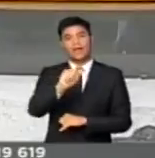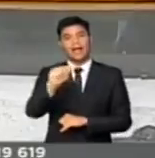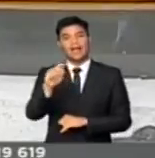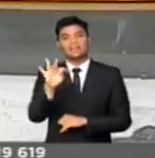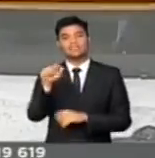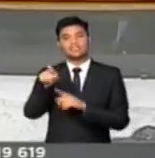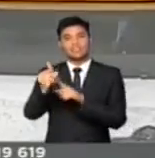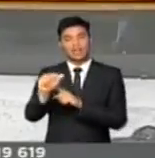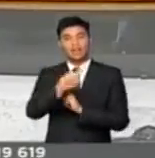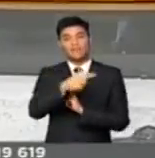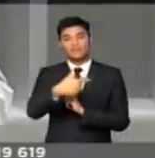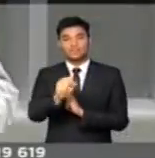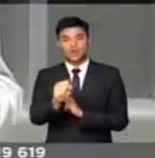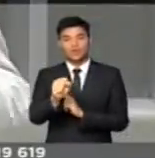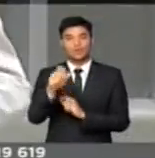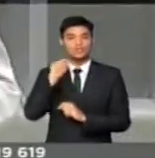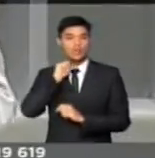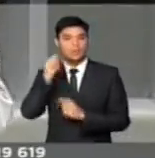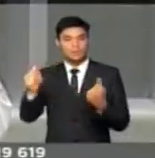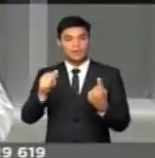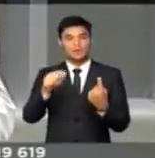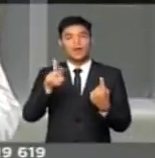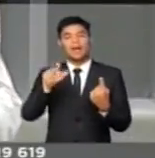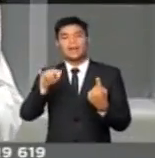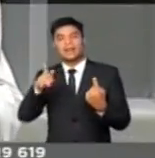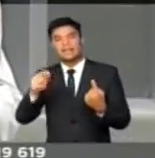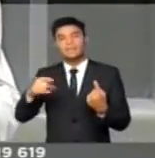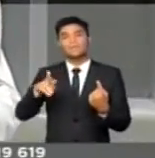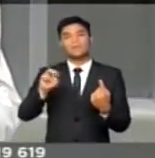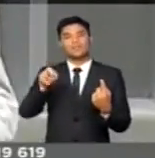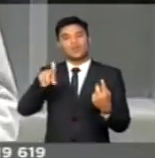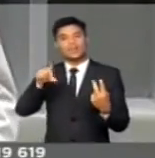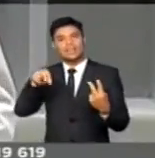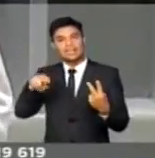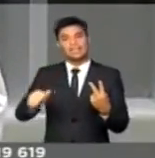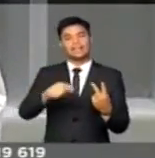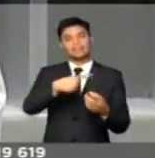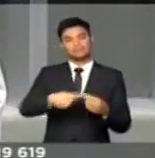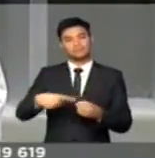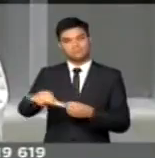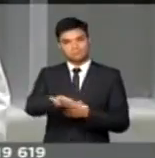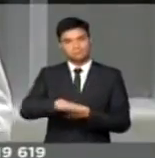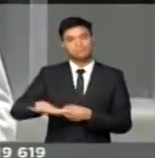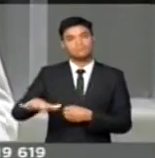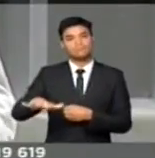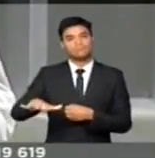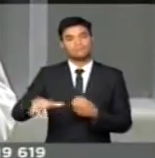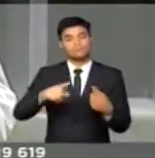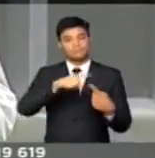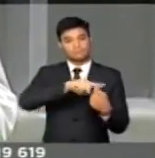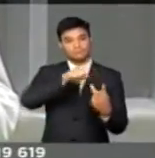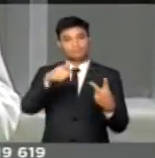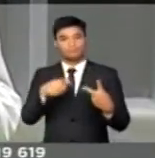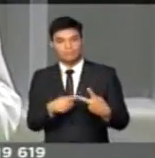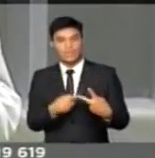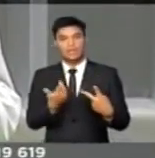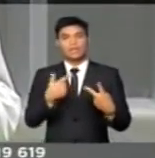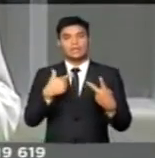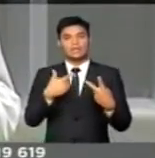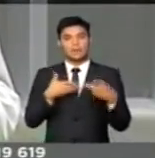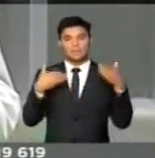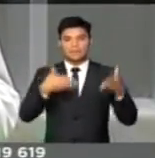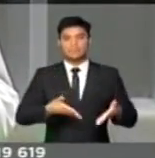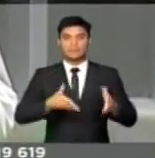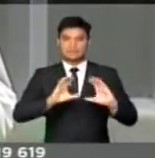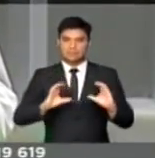de abril, minha região, região do Araripe, de Petrolina, comemorou. E o outro, a participação que eu tive na